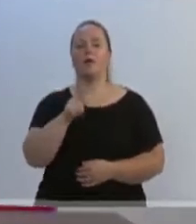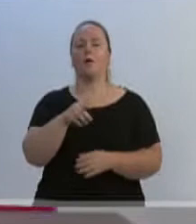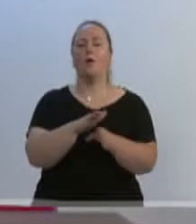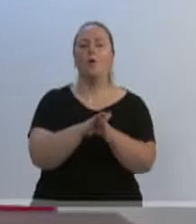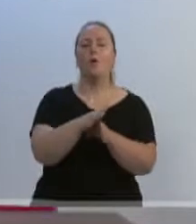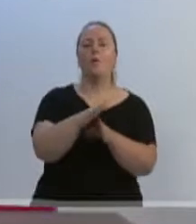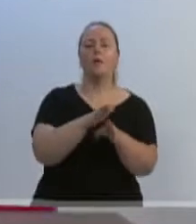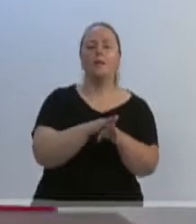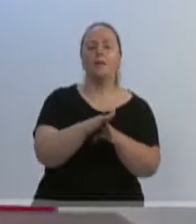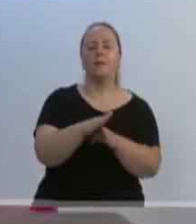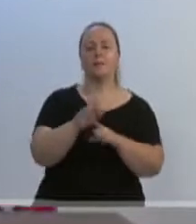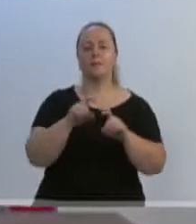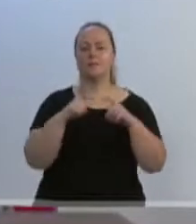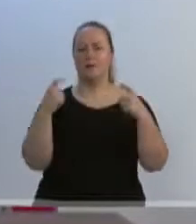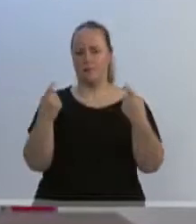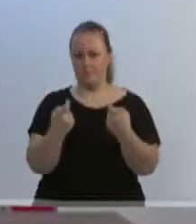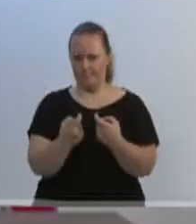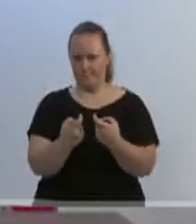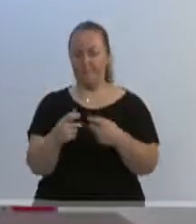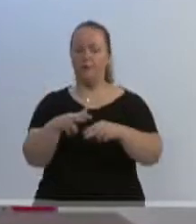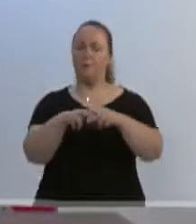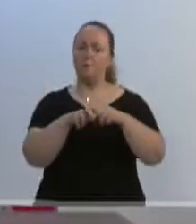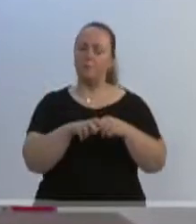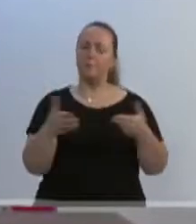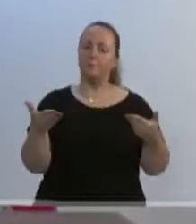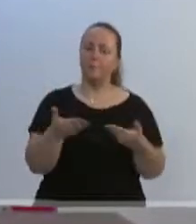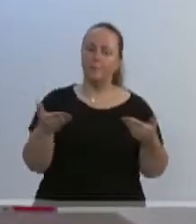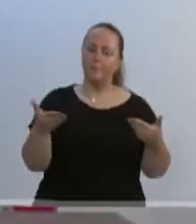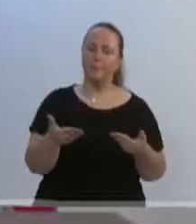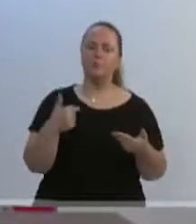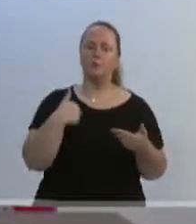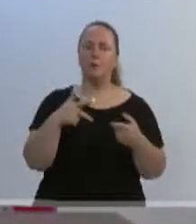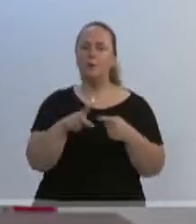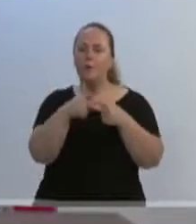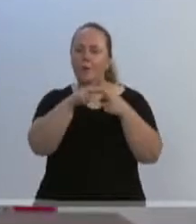orientação sexual. Então, cabe aqui essa